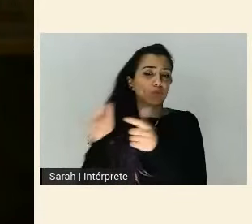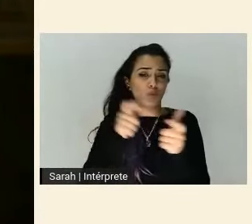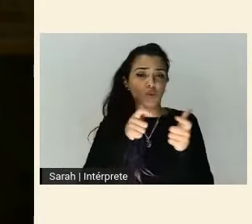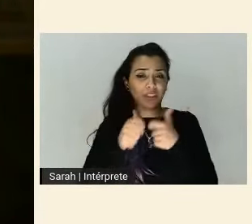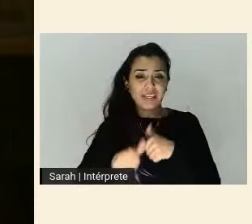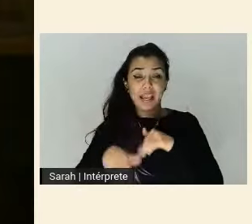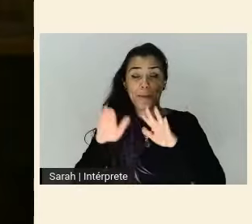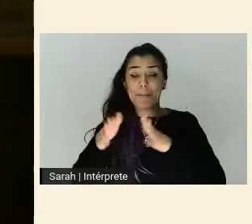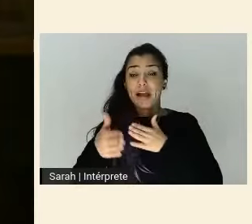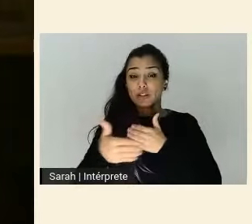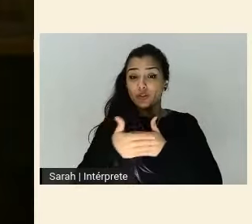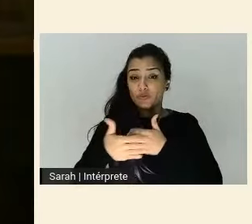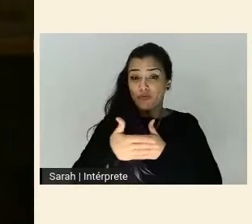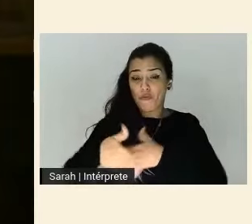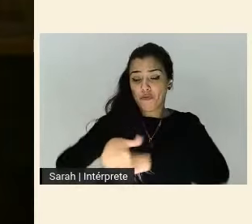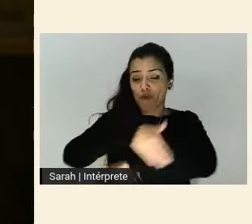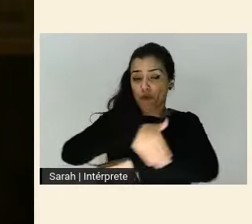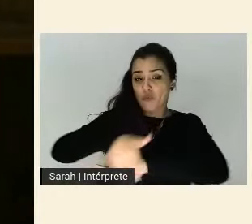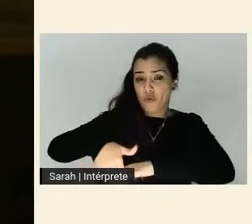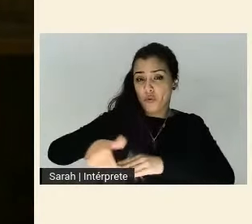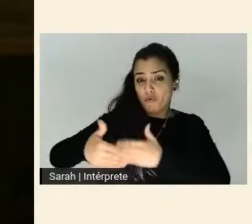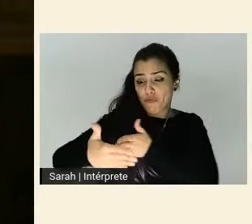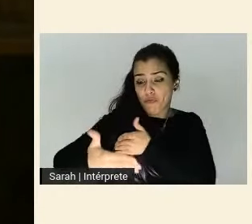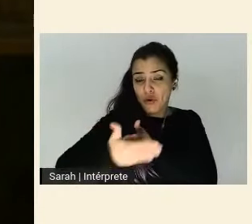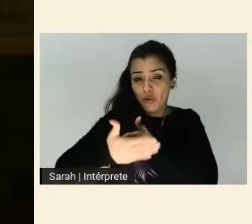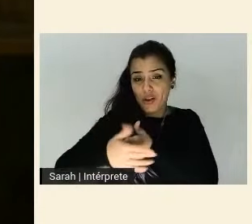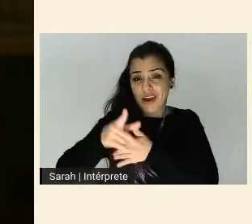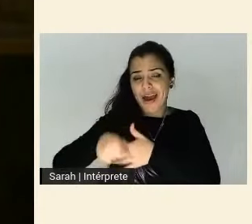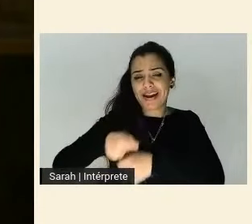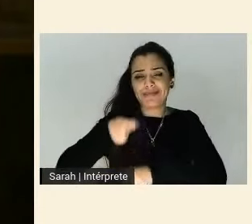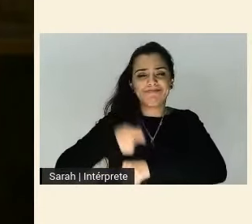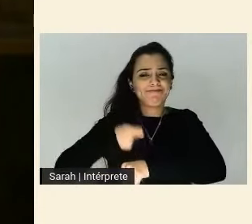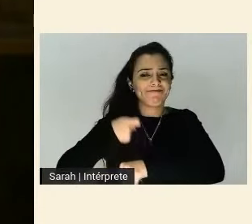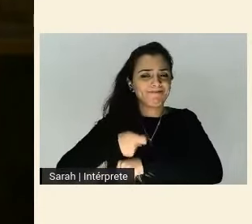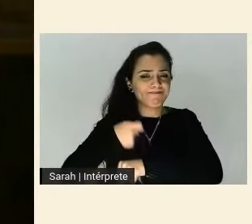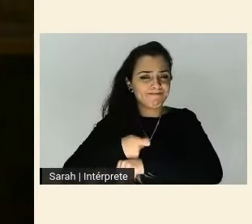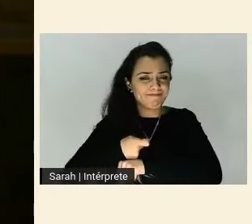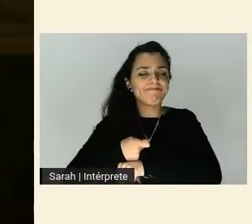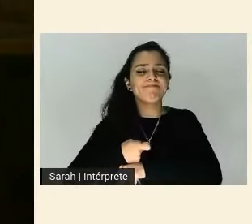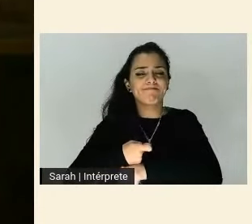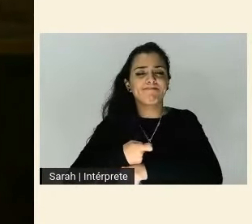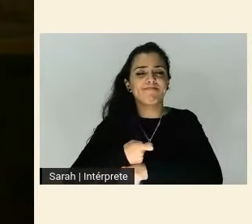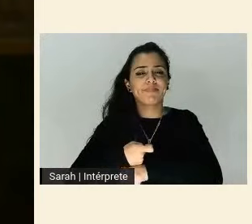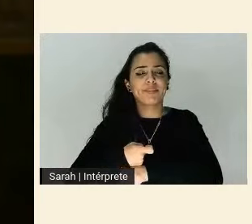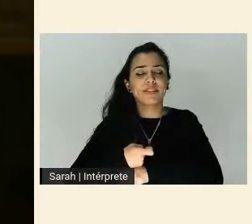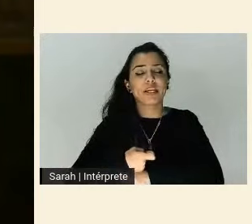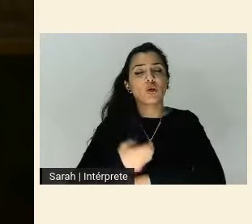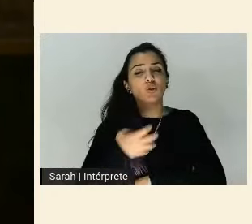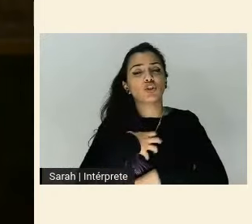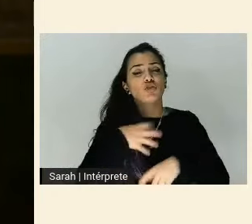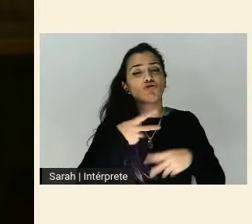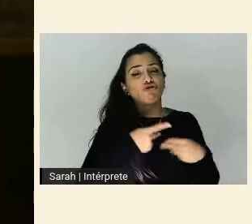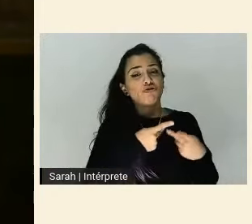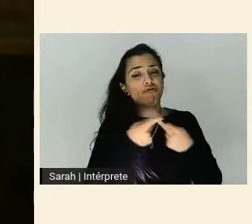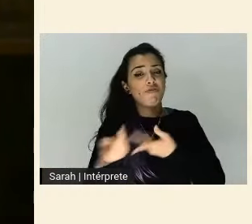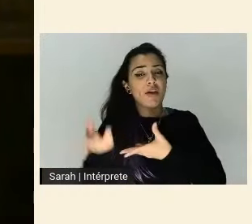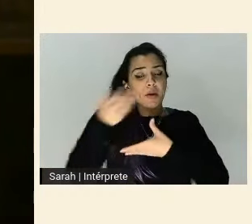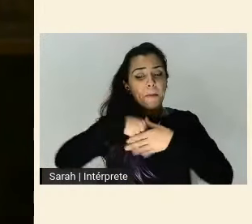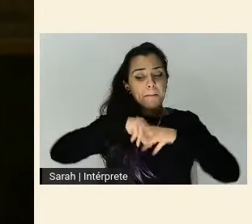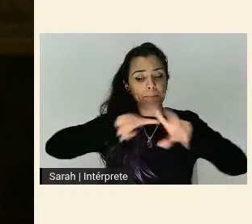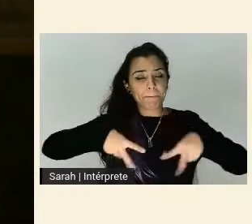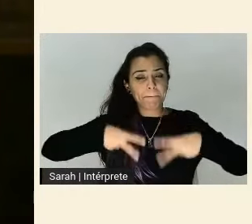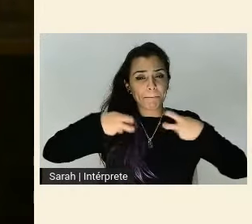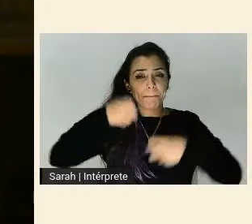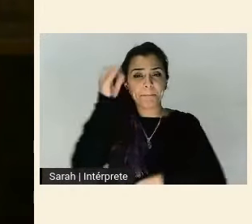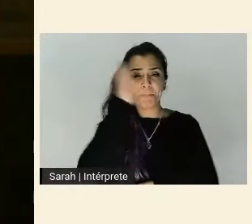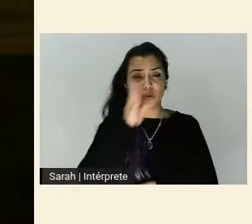as fronteiras eram sólidas demais. A odisseia modernista de visitar o Brasil por dentro, o Brasil